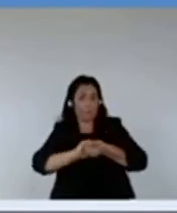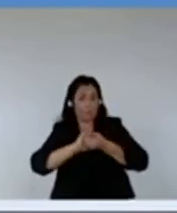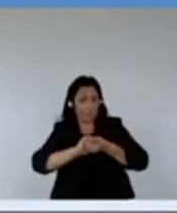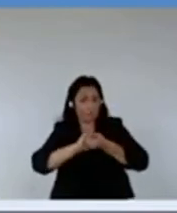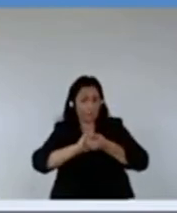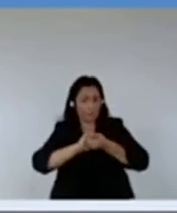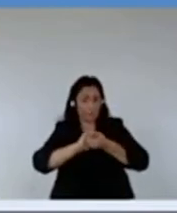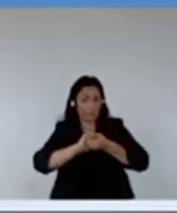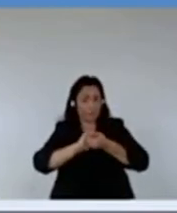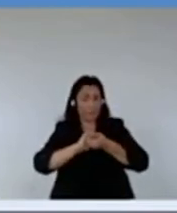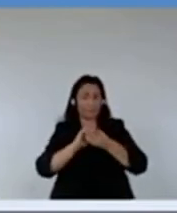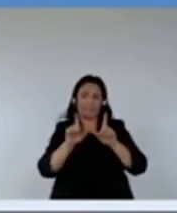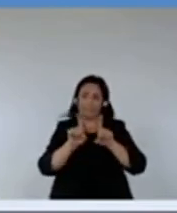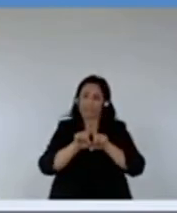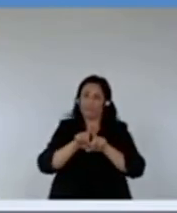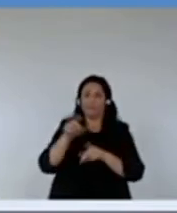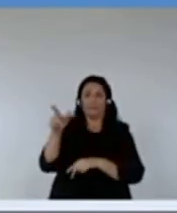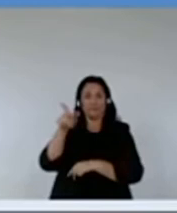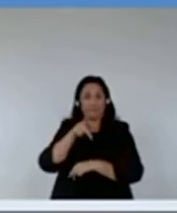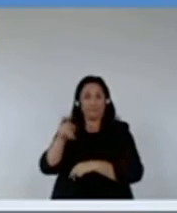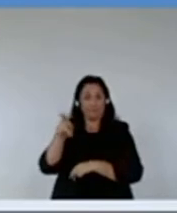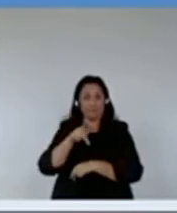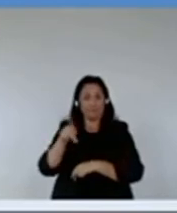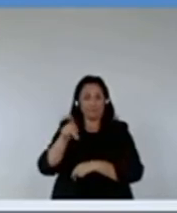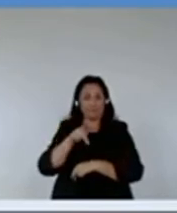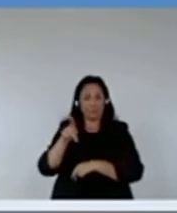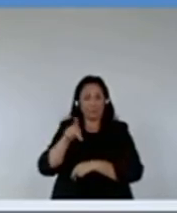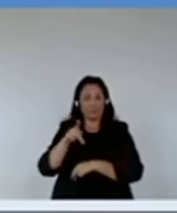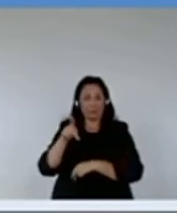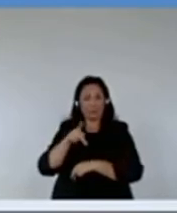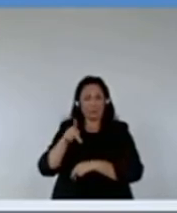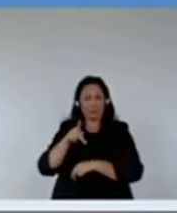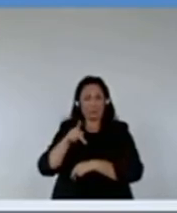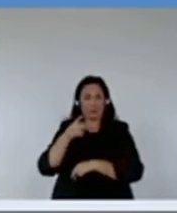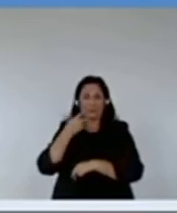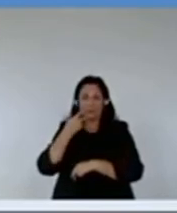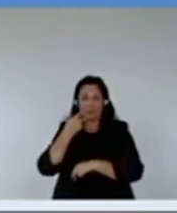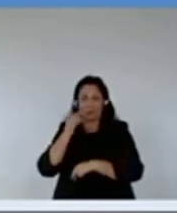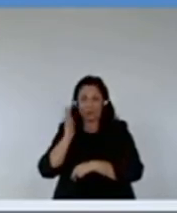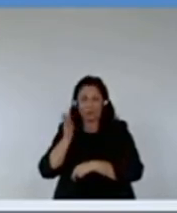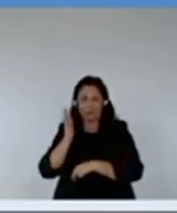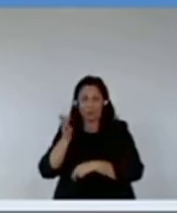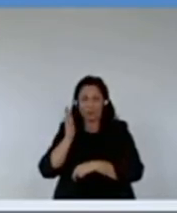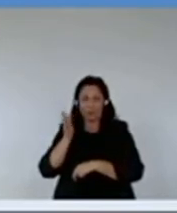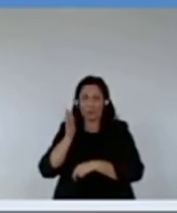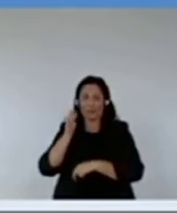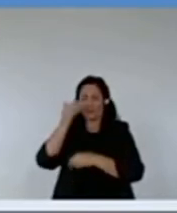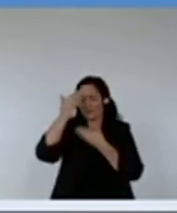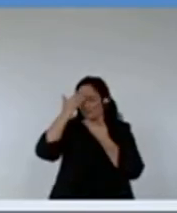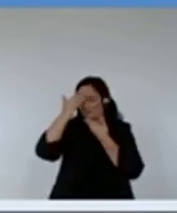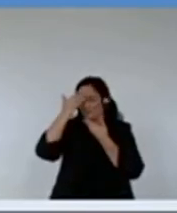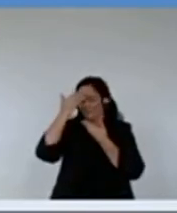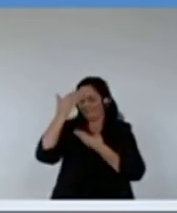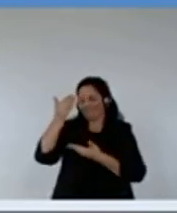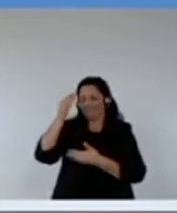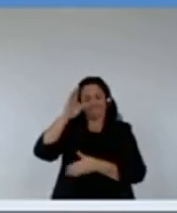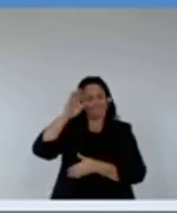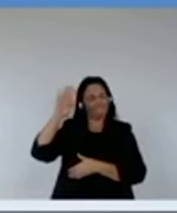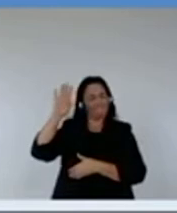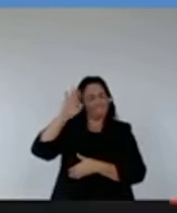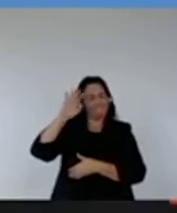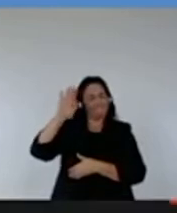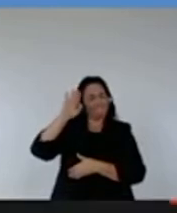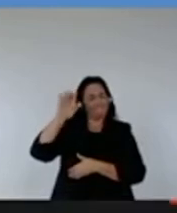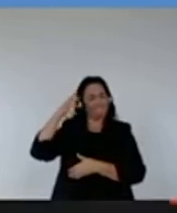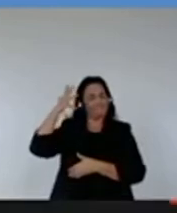também as professoras que me precederam pela visão, né, da questão do direito, da questão da